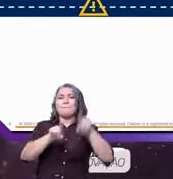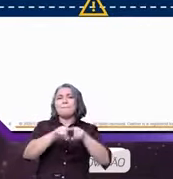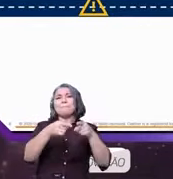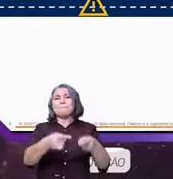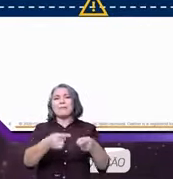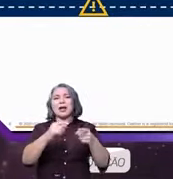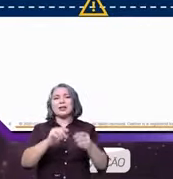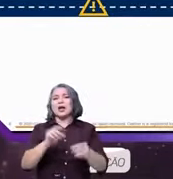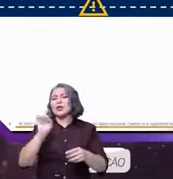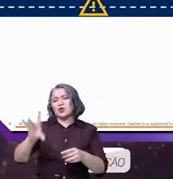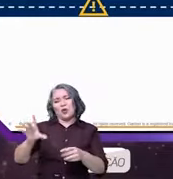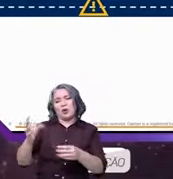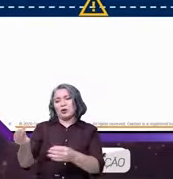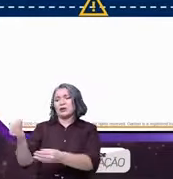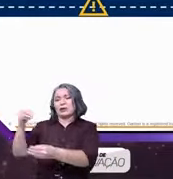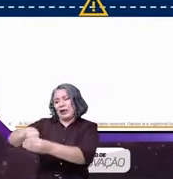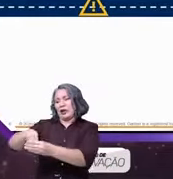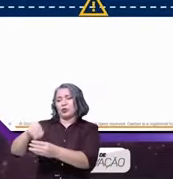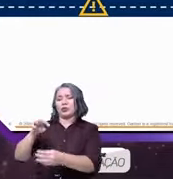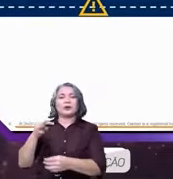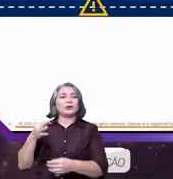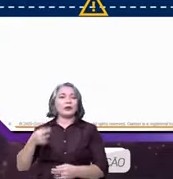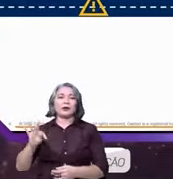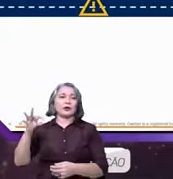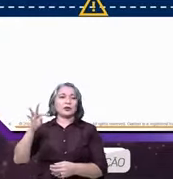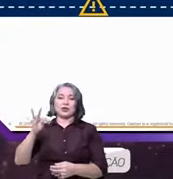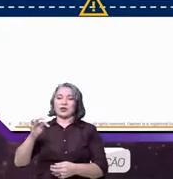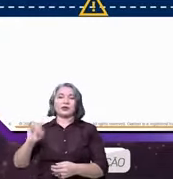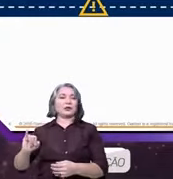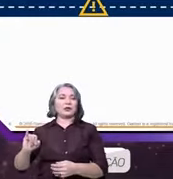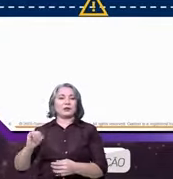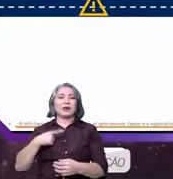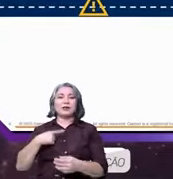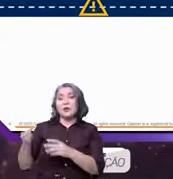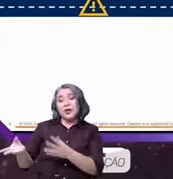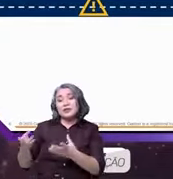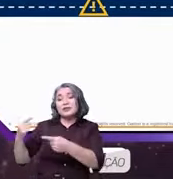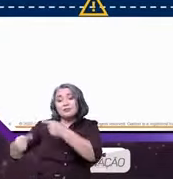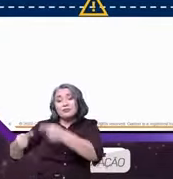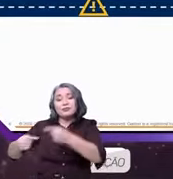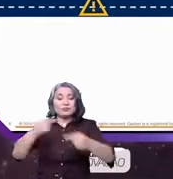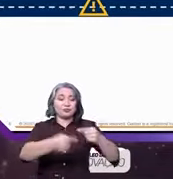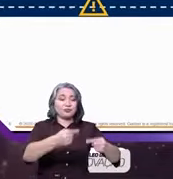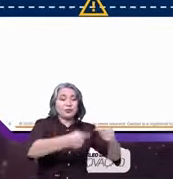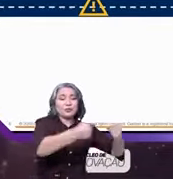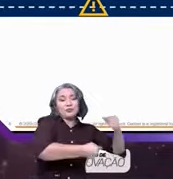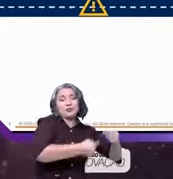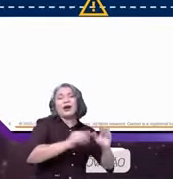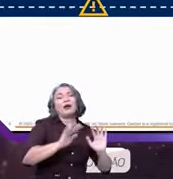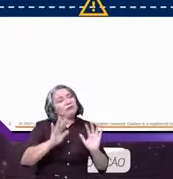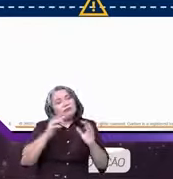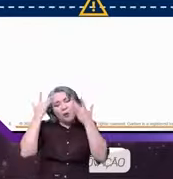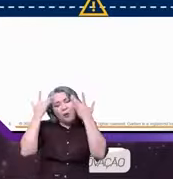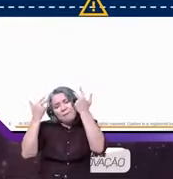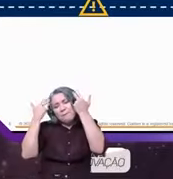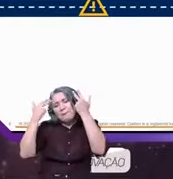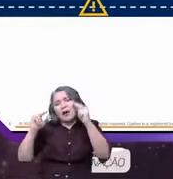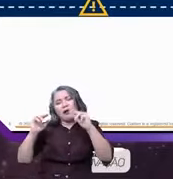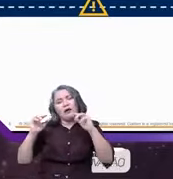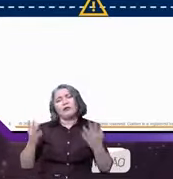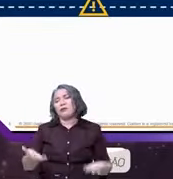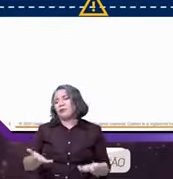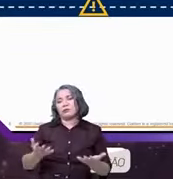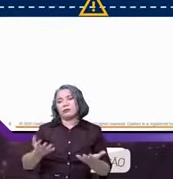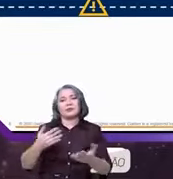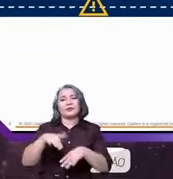TI não funciona. Então, essas contestações acontecem. Isso vai acontecer. Mas aí eu